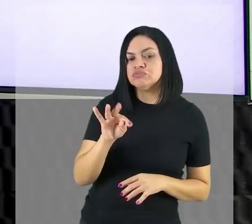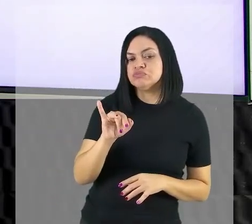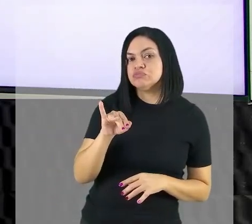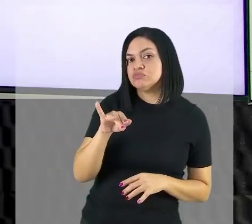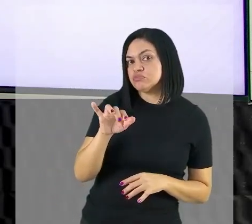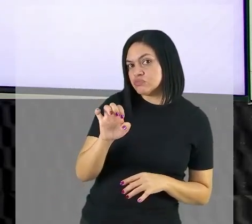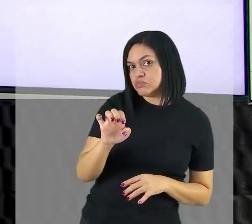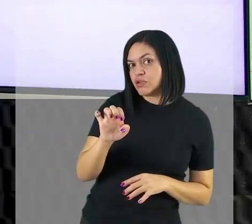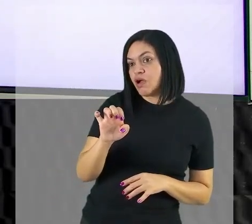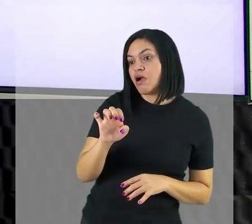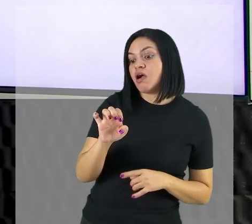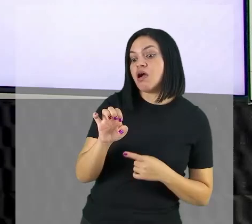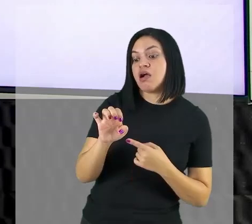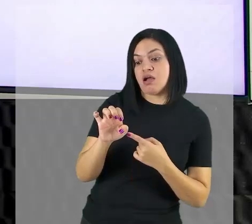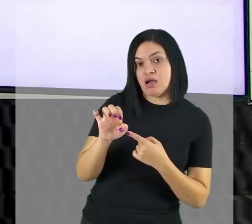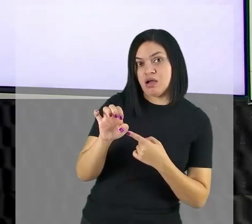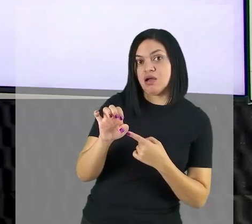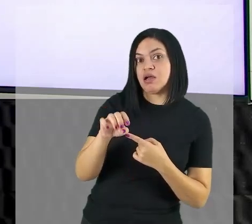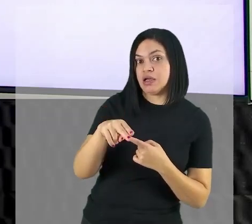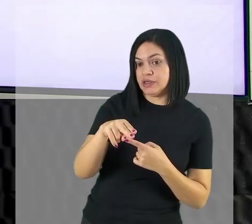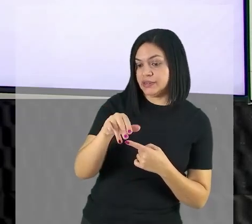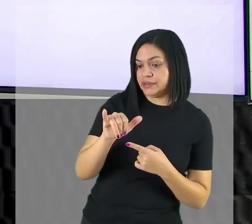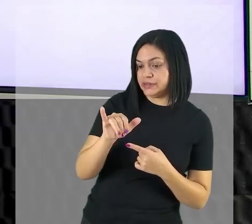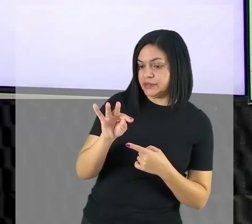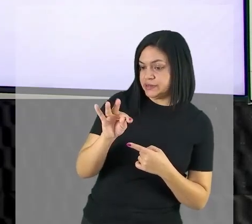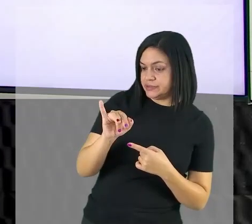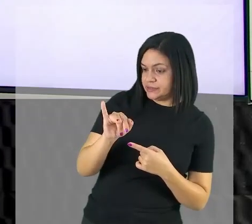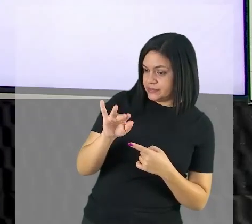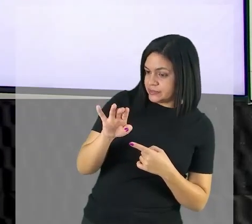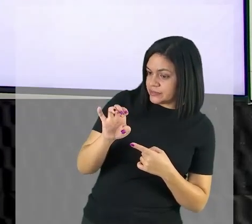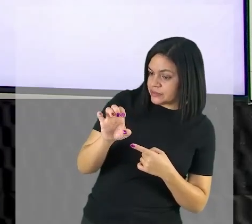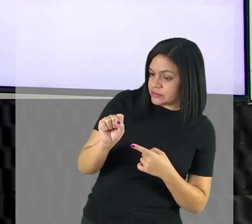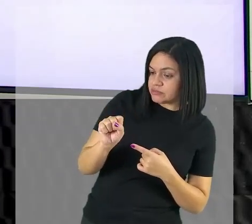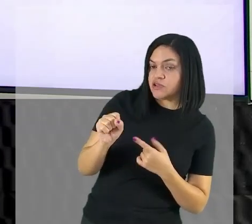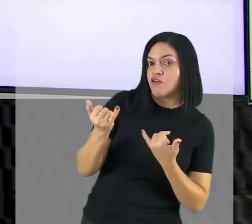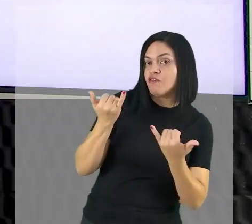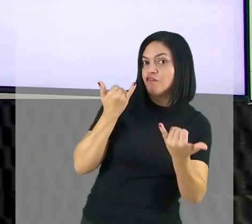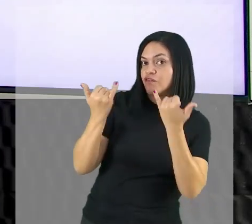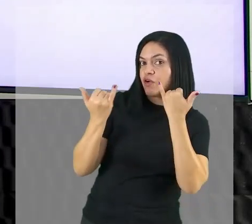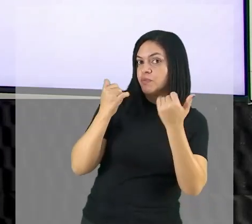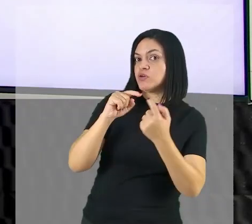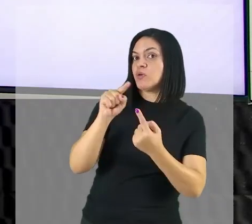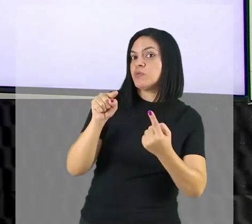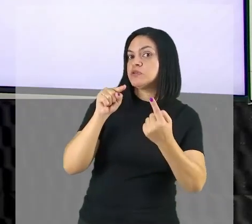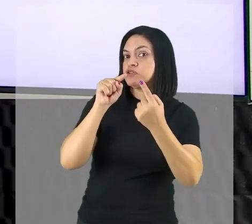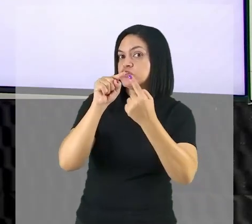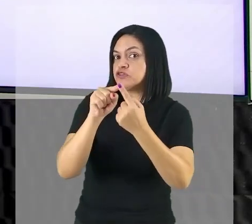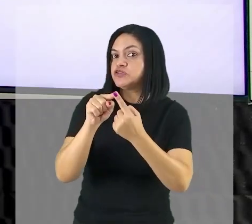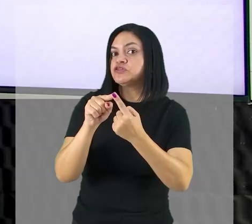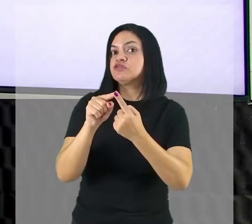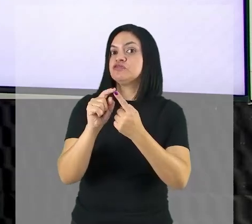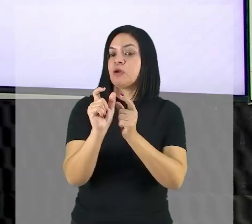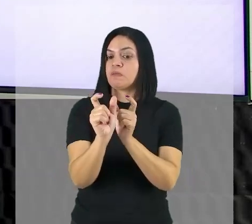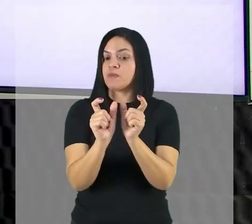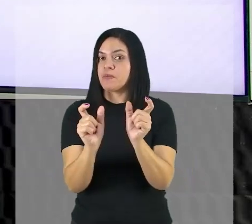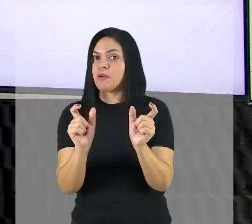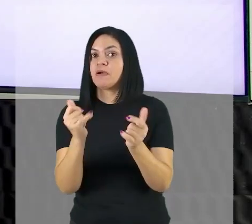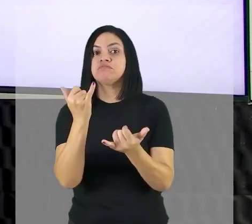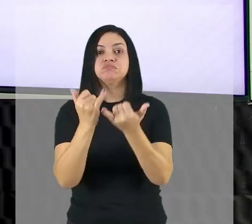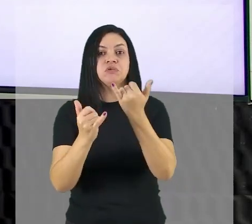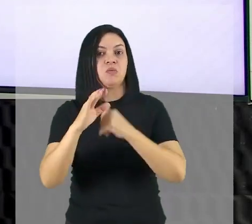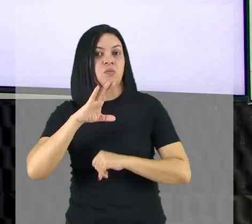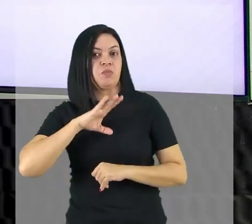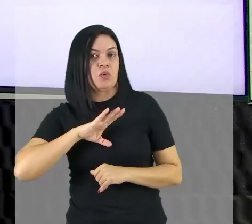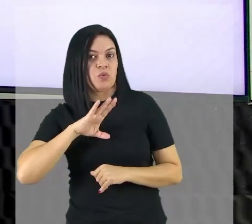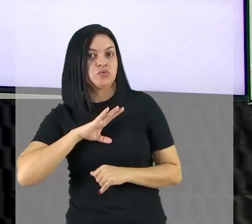texto informativo. É um texto que vai trazer para vocês informações objetivas, muitas palavras parecidas com português, tudo